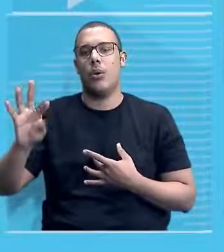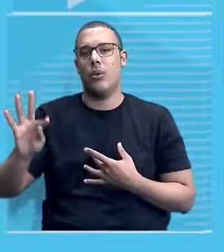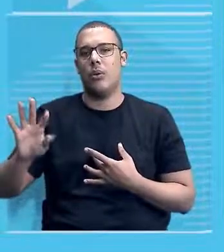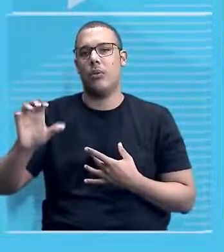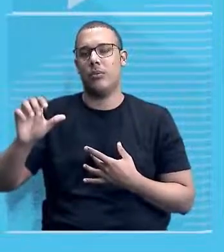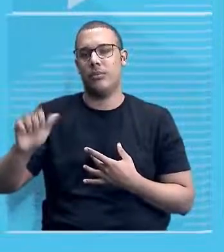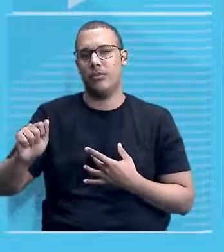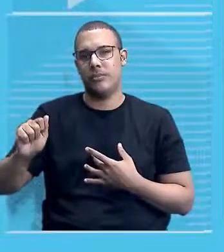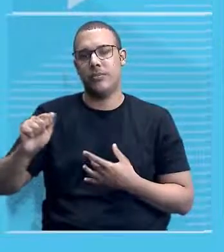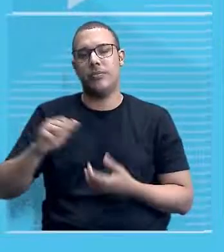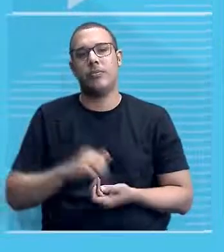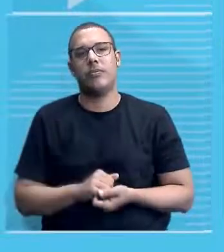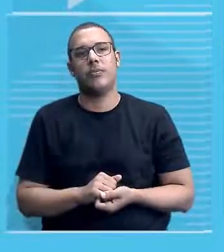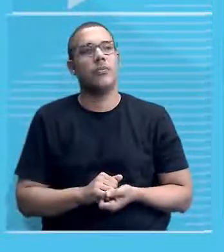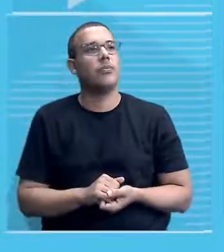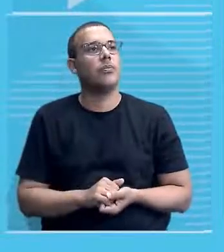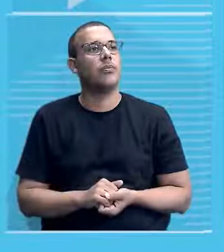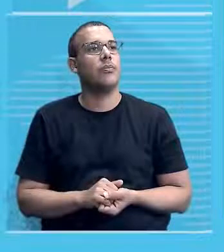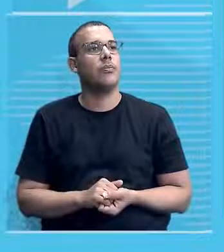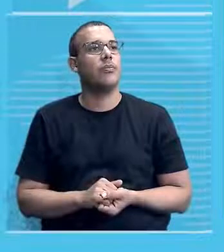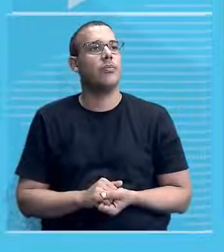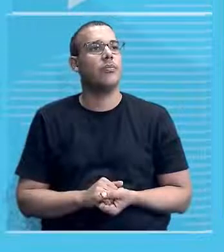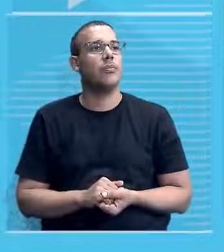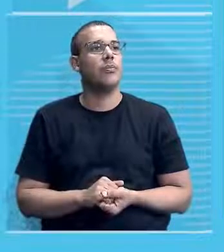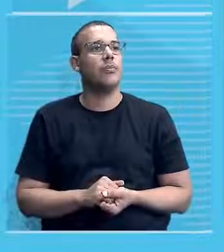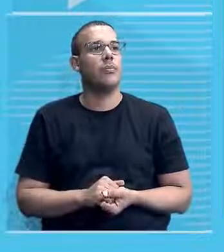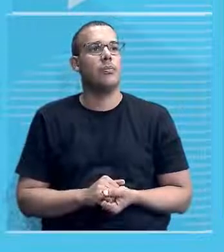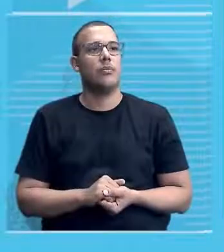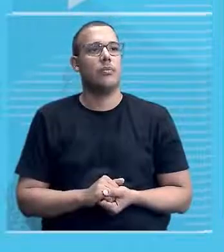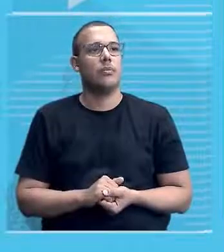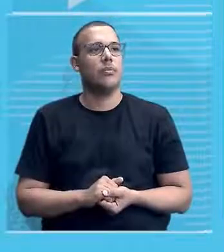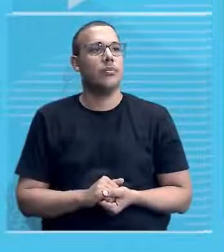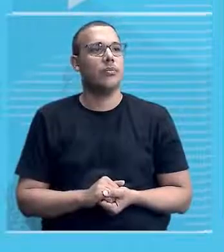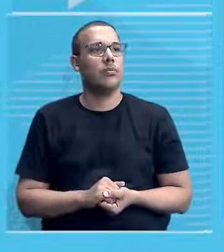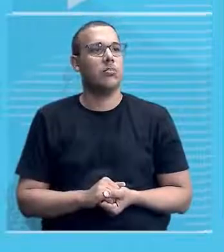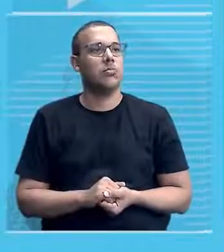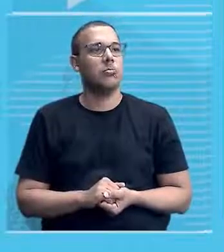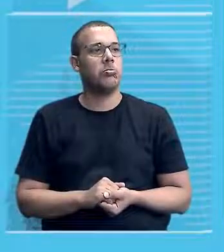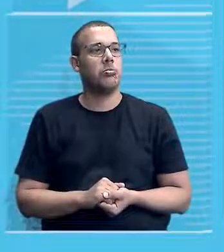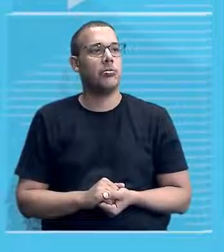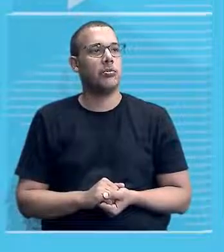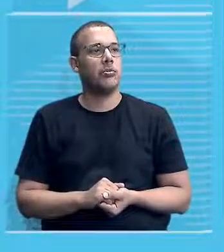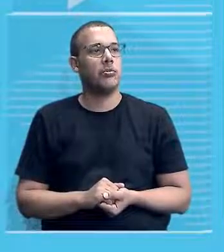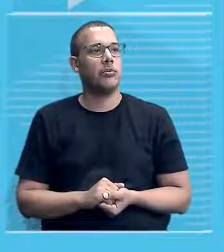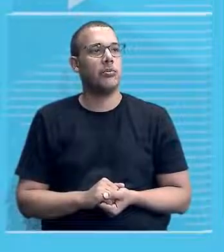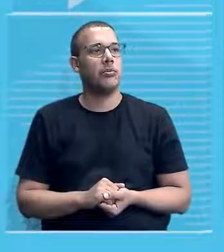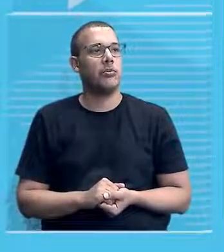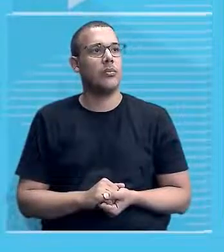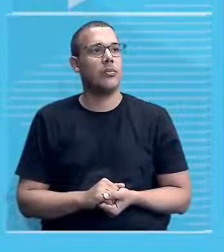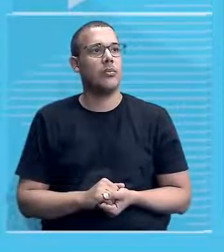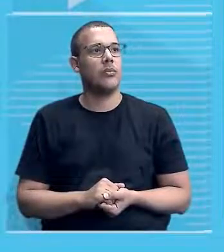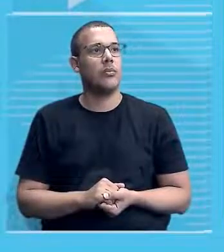Mas vamos ajeitar minha diretora Janaína Cláudio